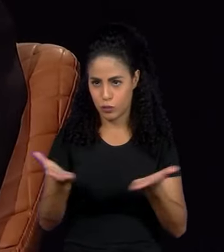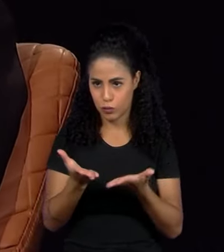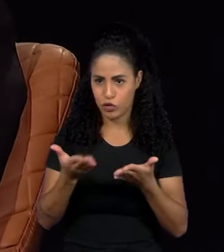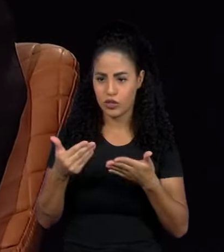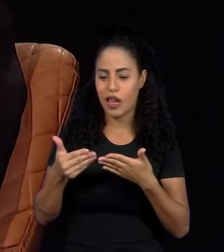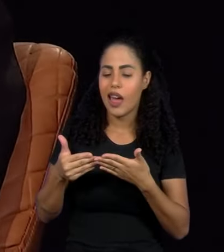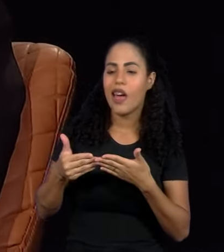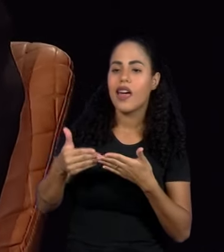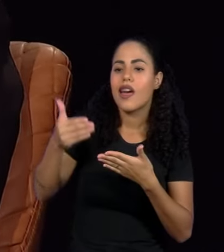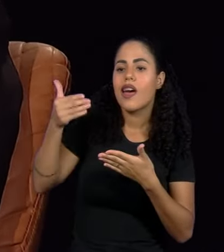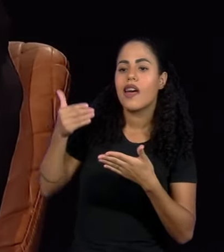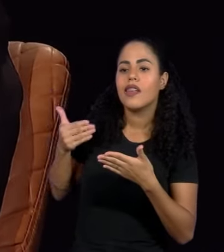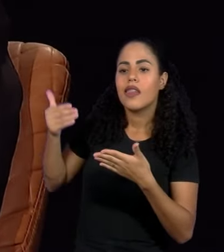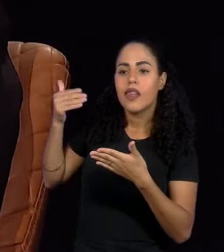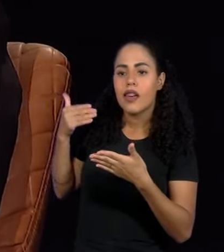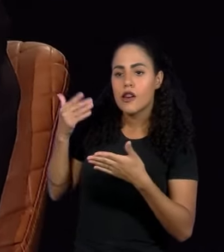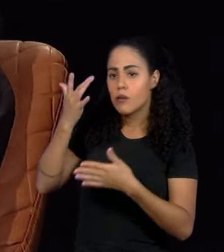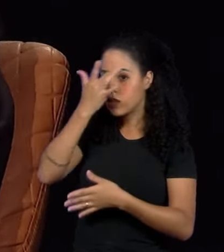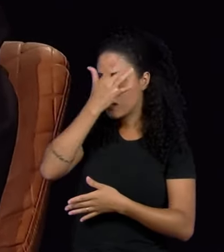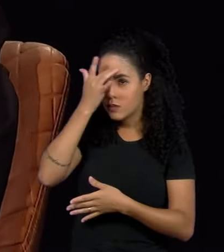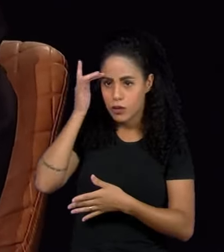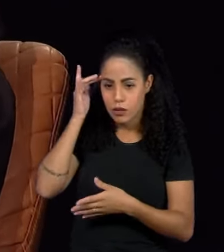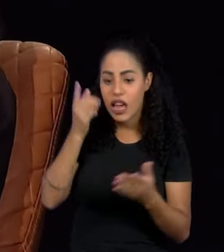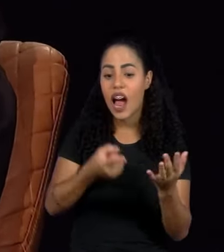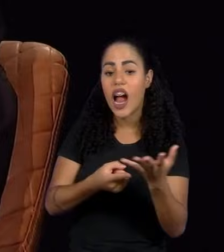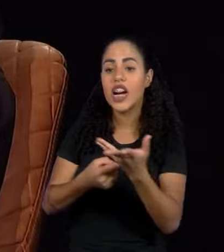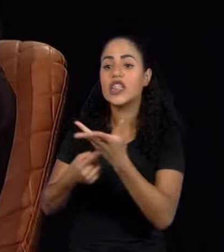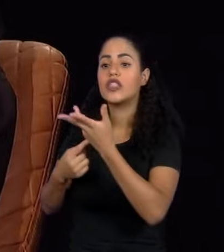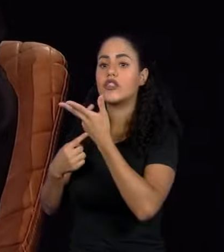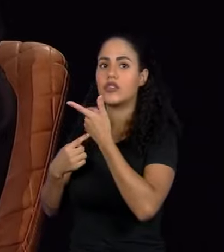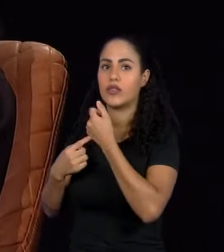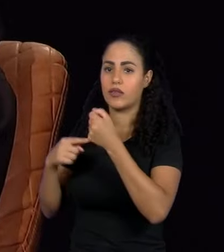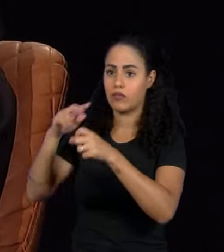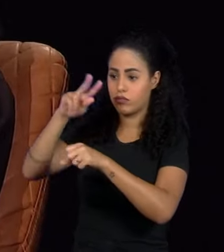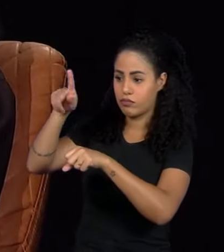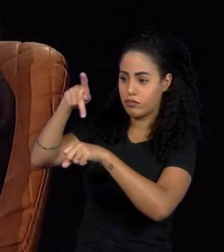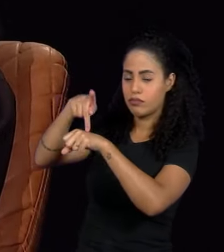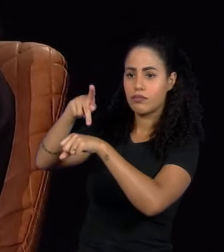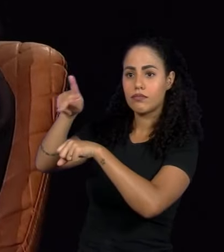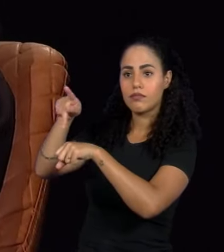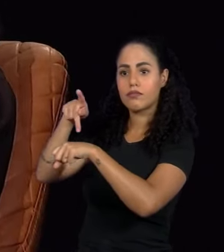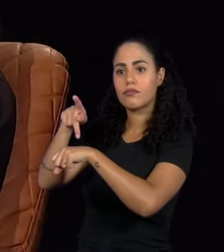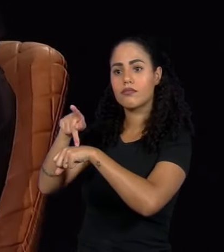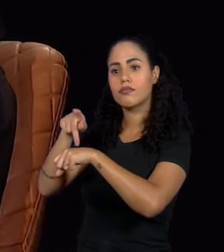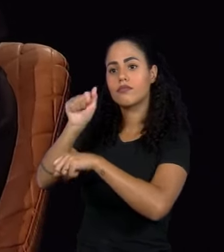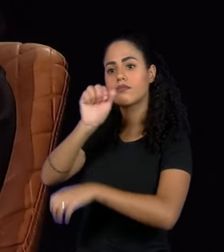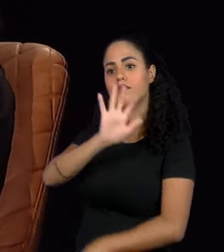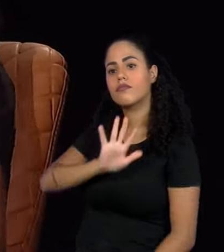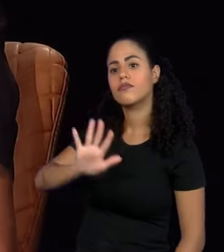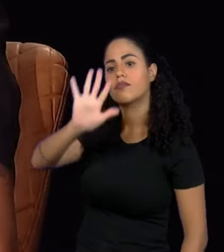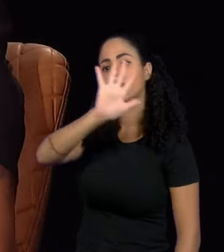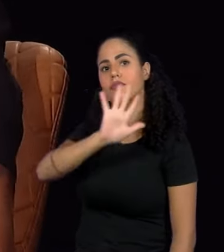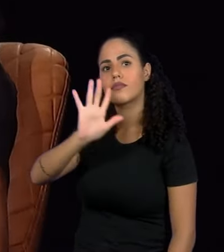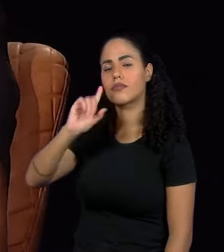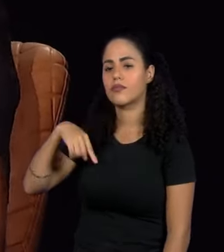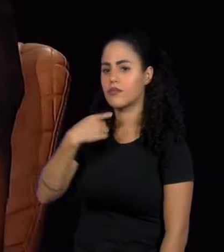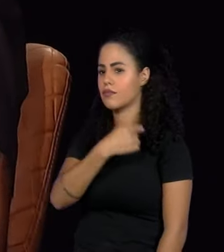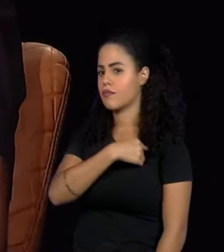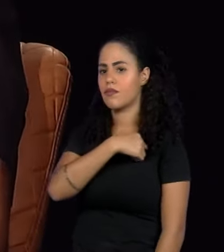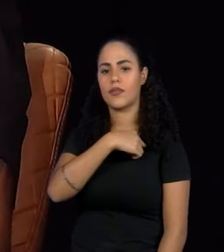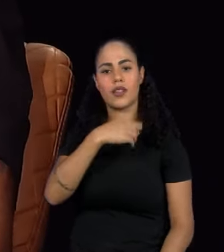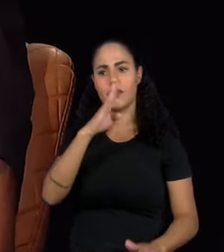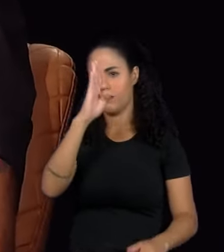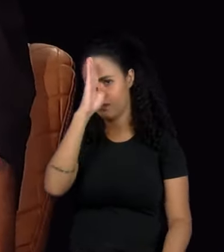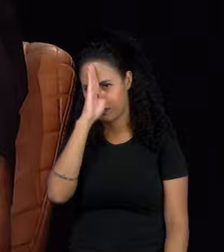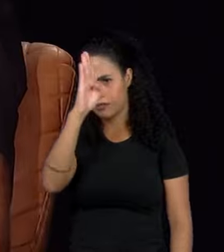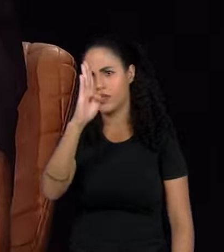época, os artistas nacionais, que às vezes faziam mais sucesso do que os artistas estrangeiros, a gente era tratado assim, cara.